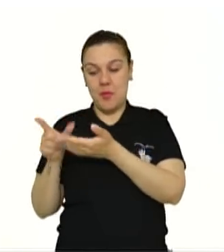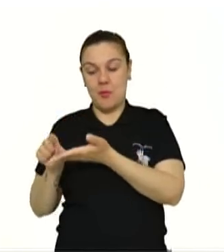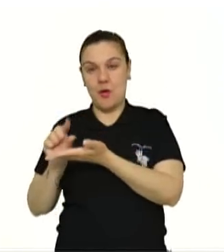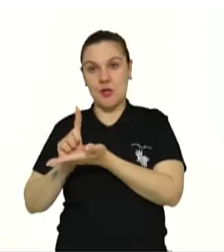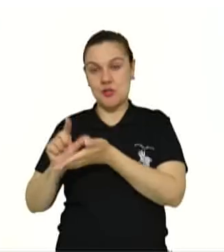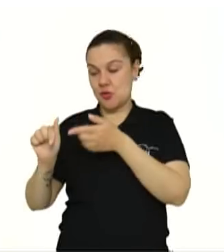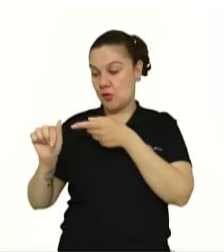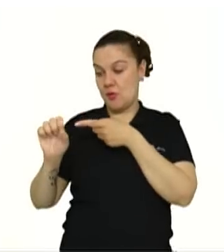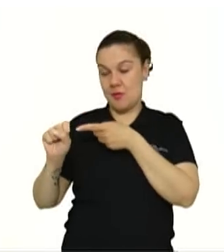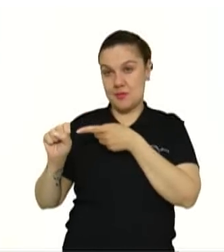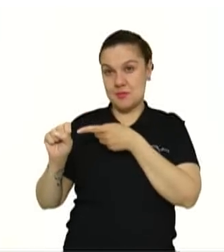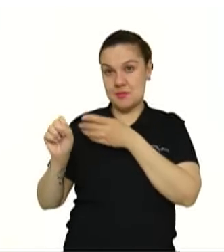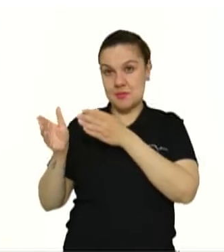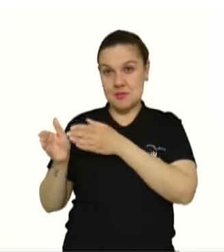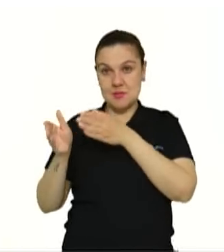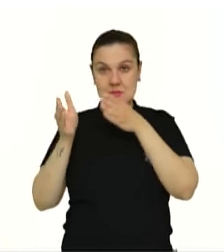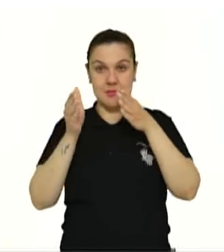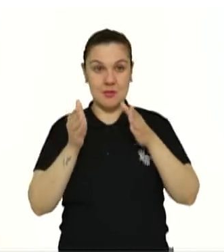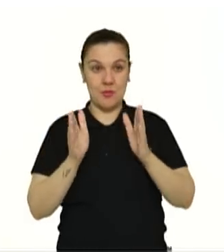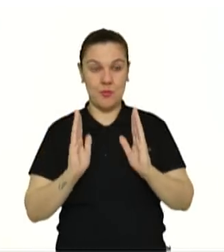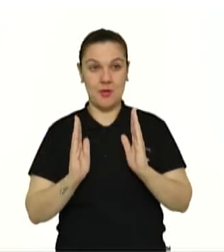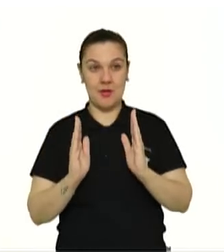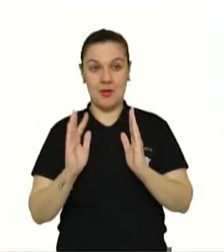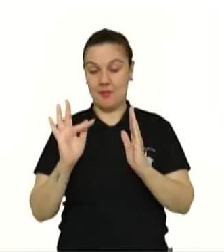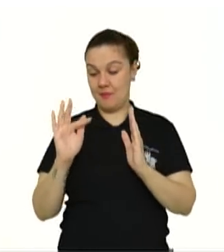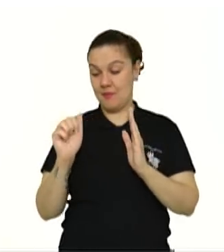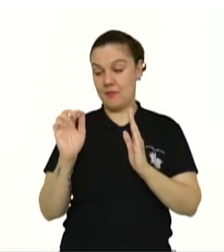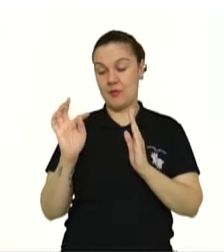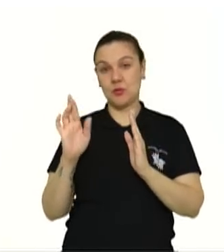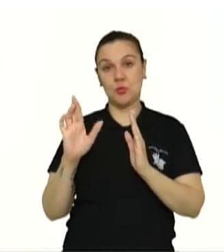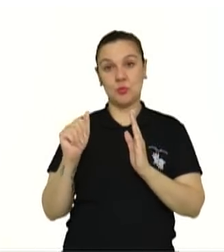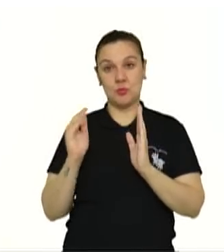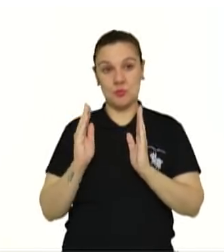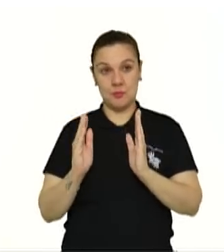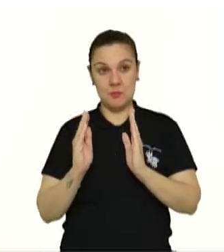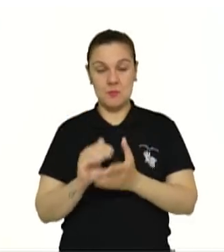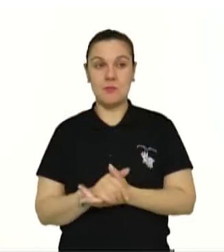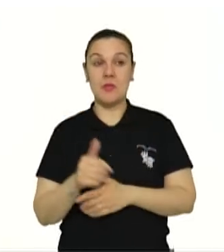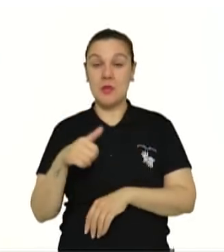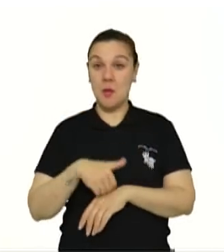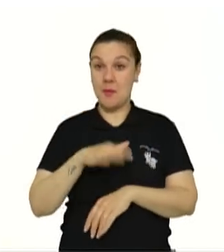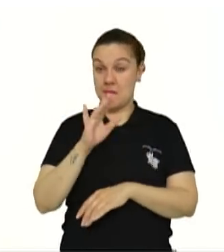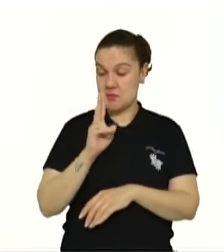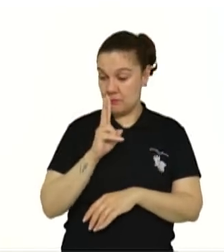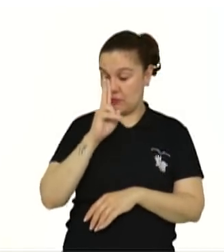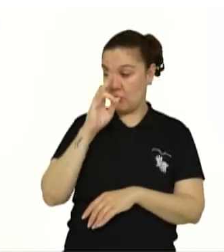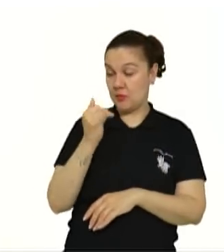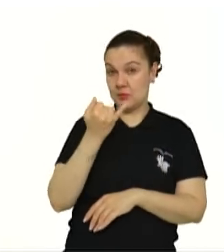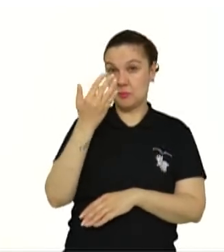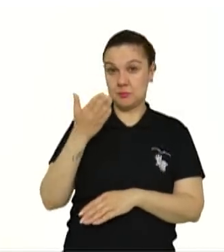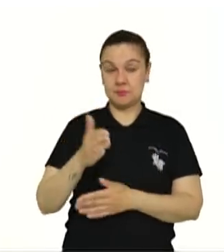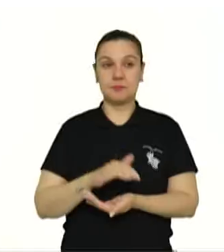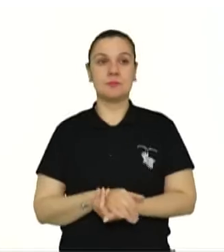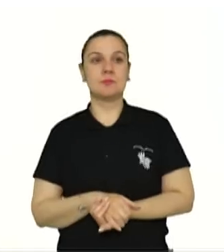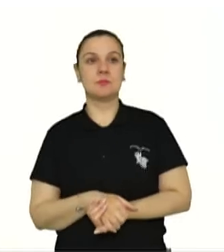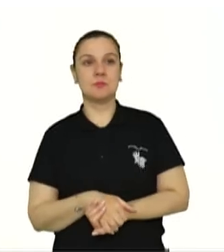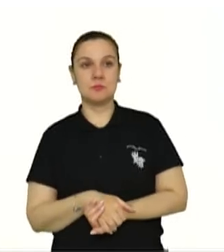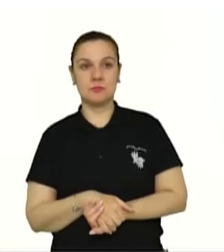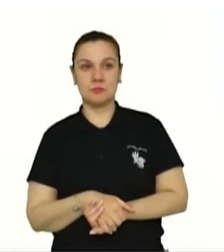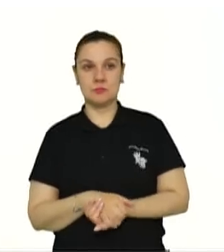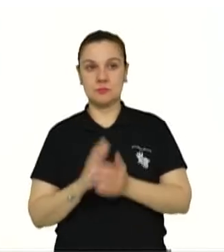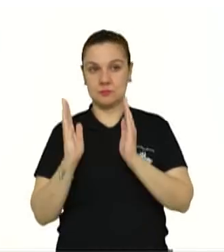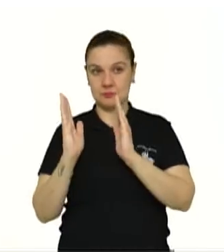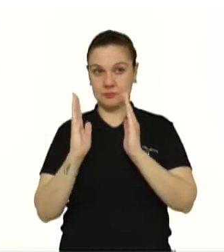artigo as. Então, aqui, faturas é o termo de maior significado nessa frase, tá? O